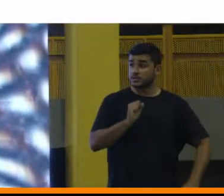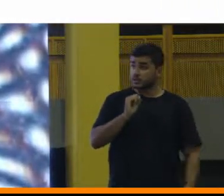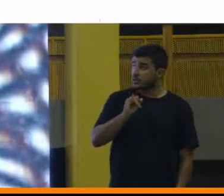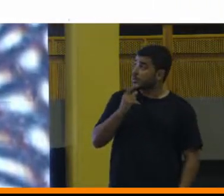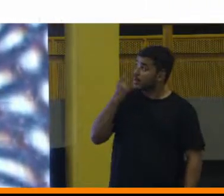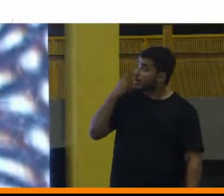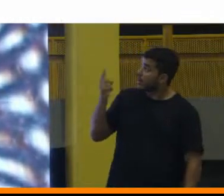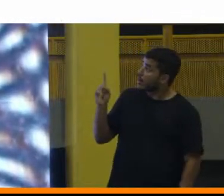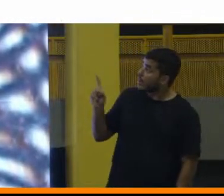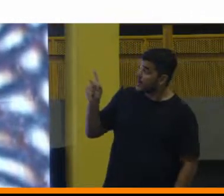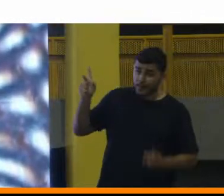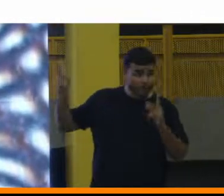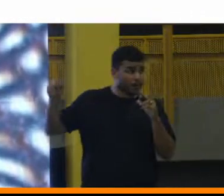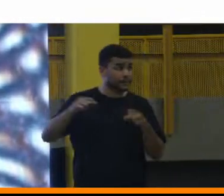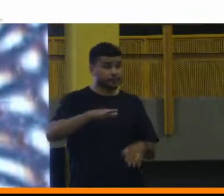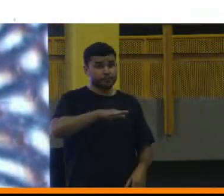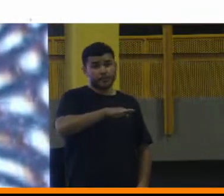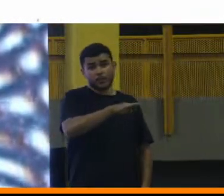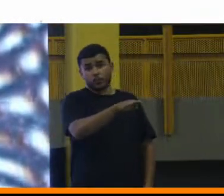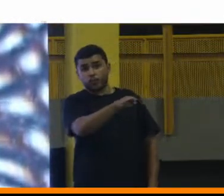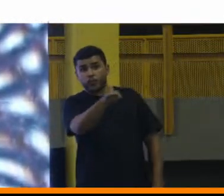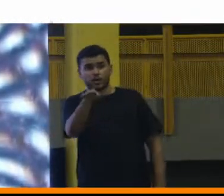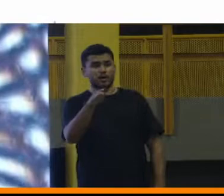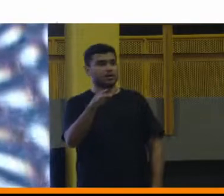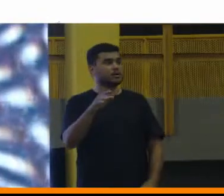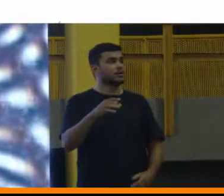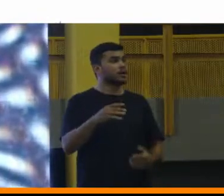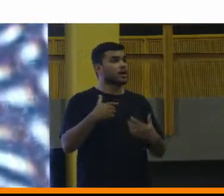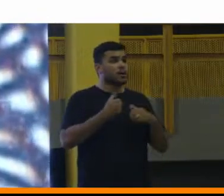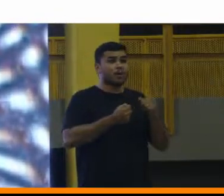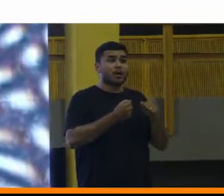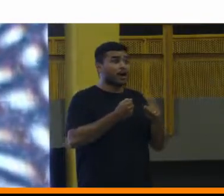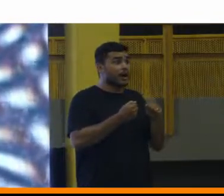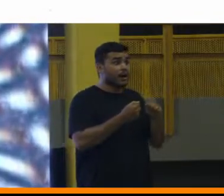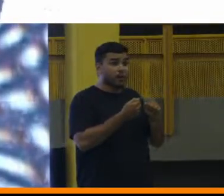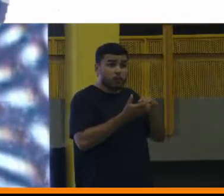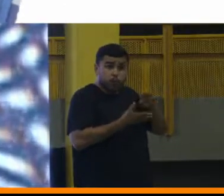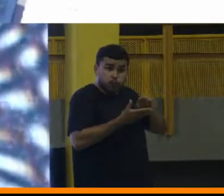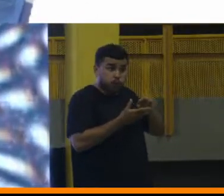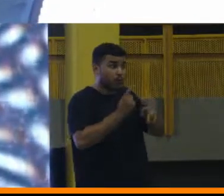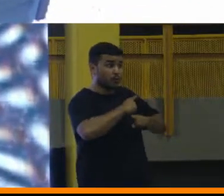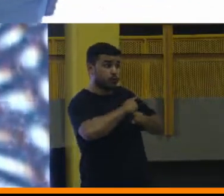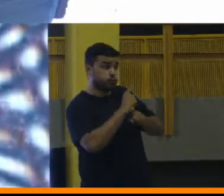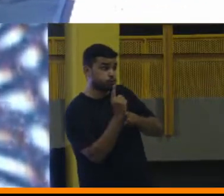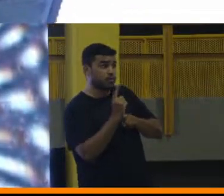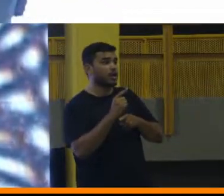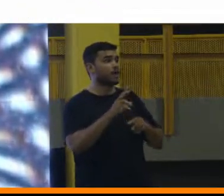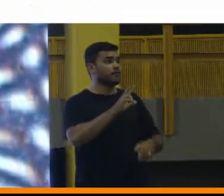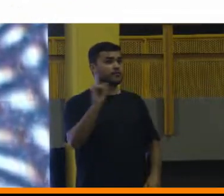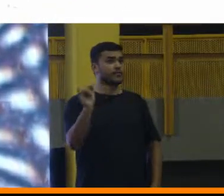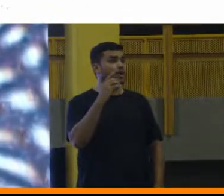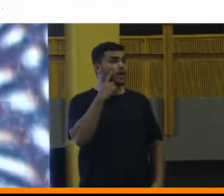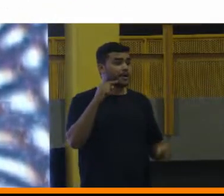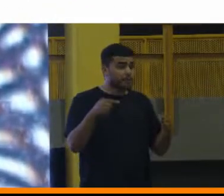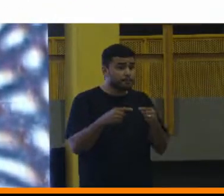é proporcional à velocidade ao